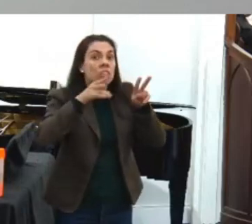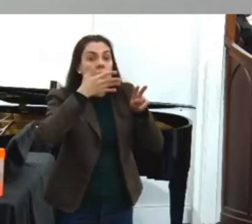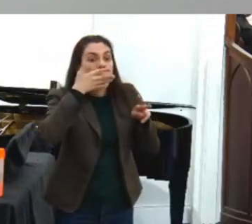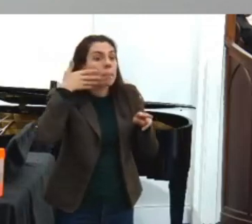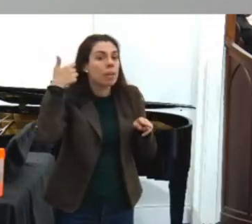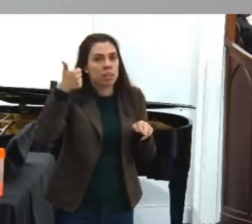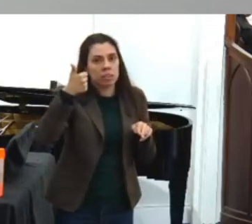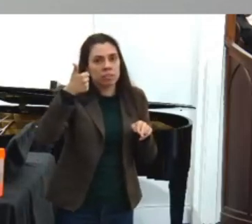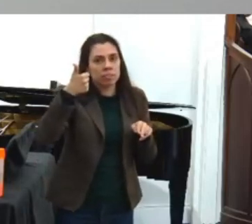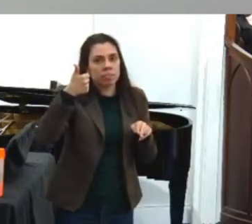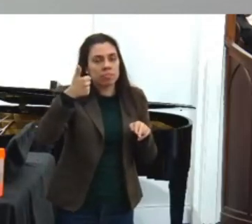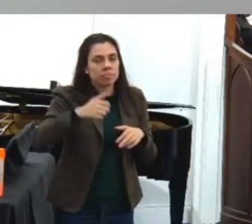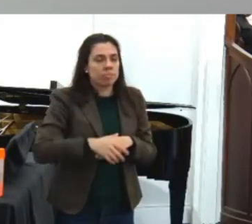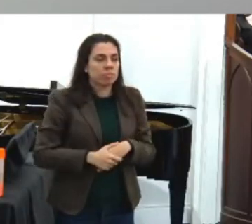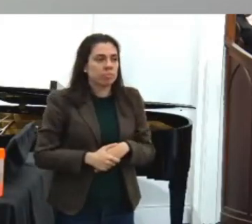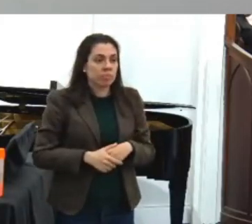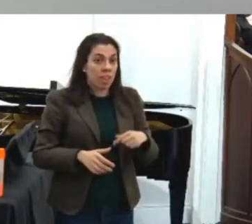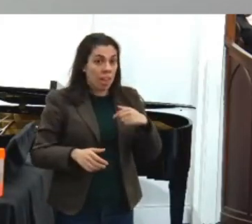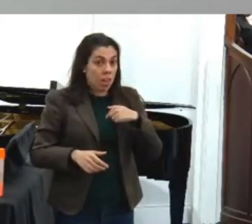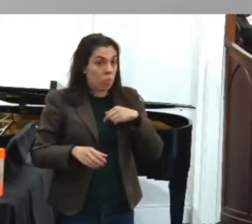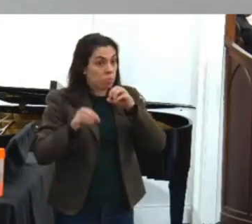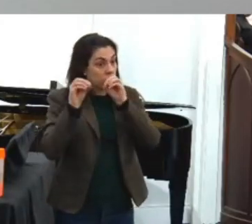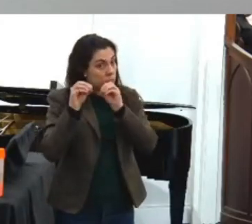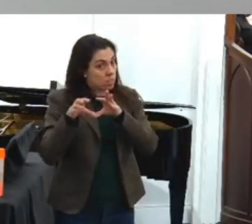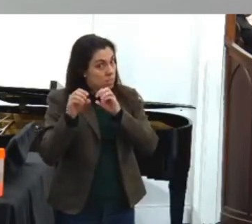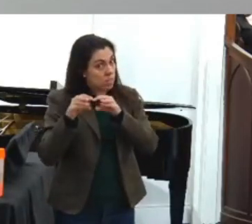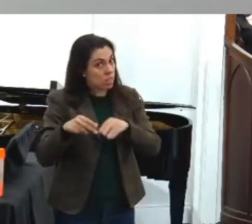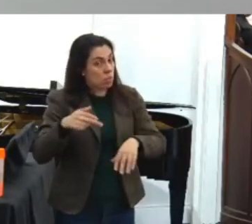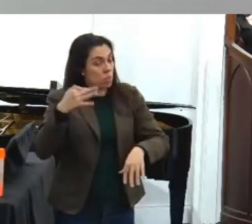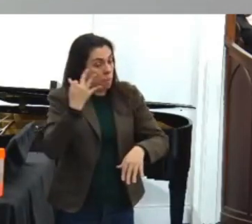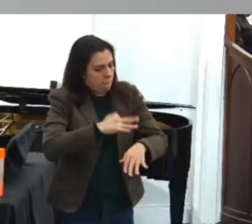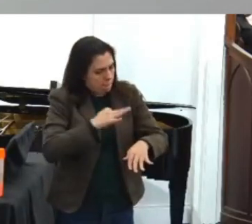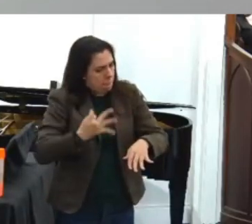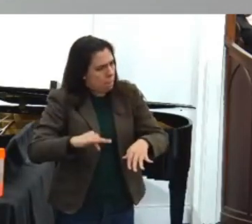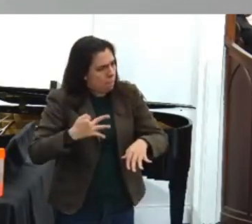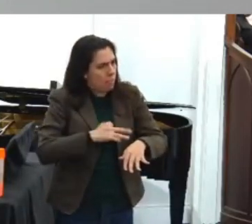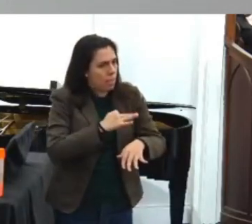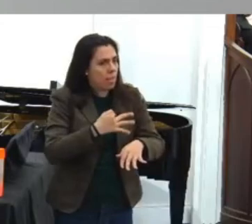Eu repreendo e disciplino aqueles que amo.